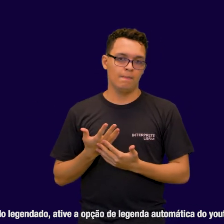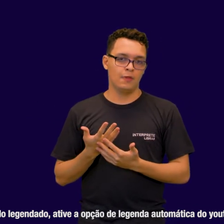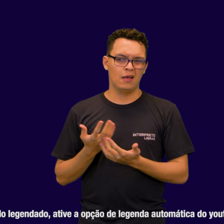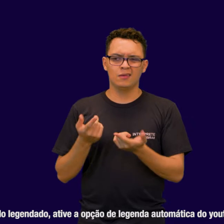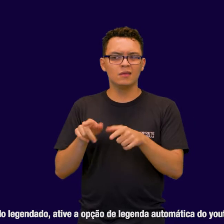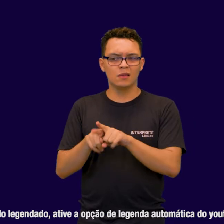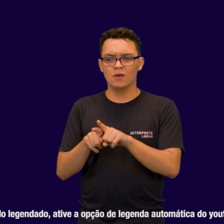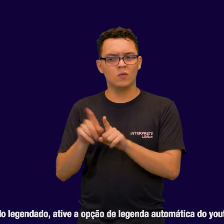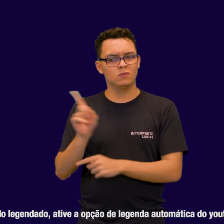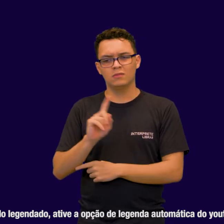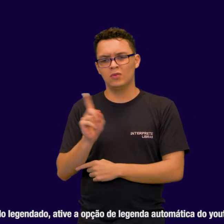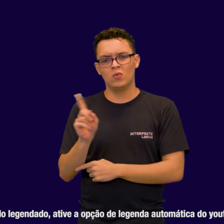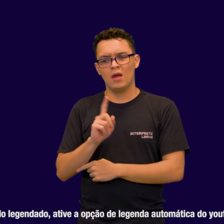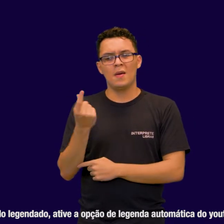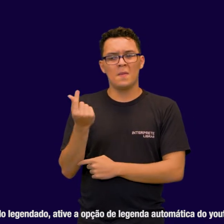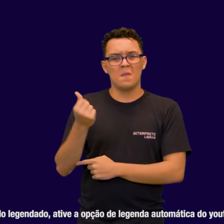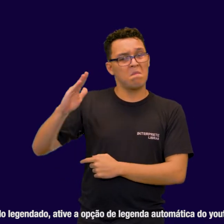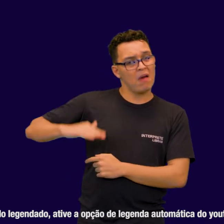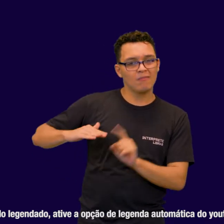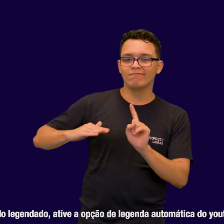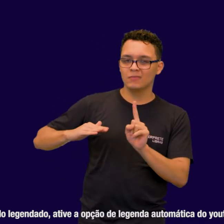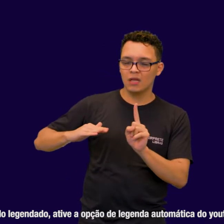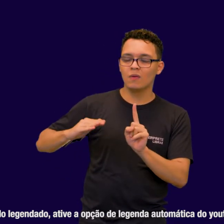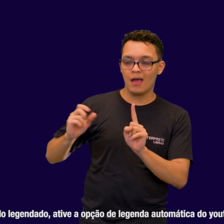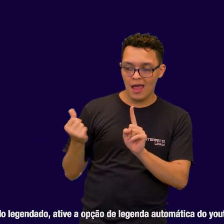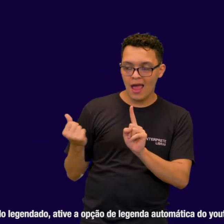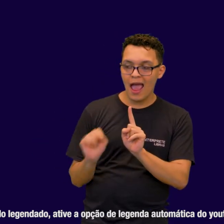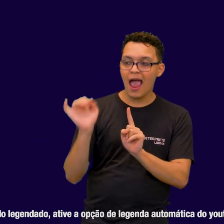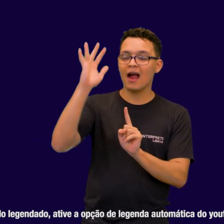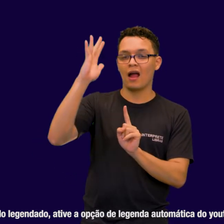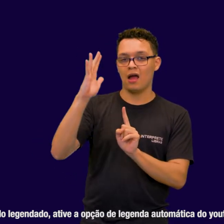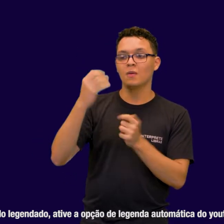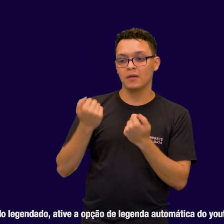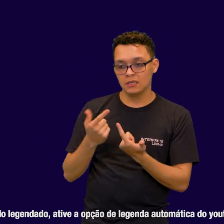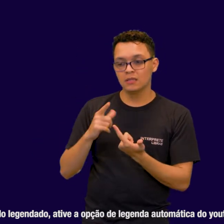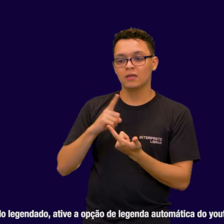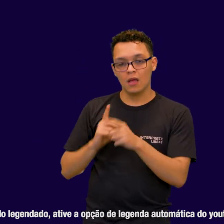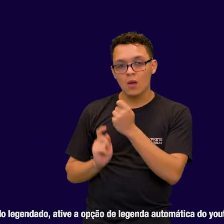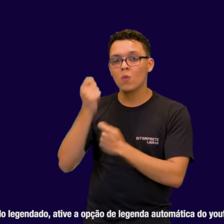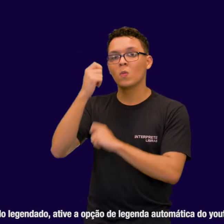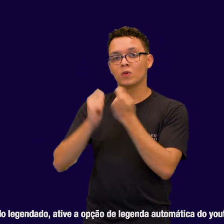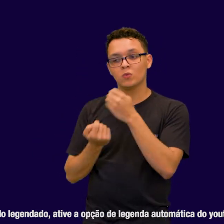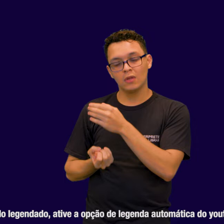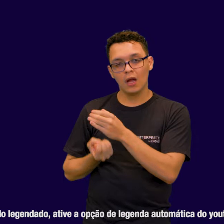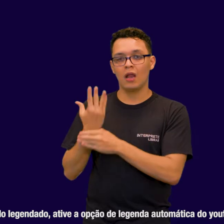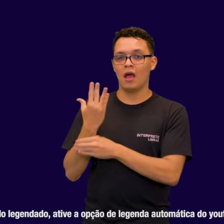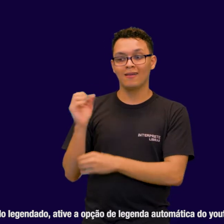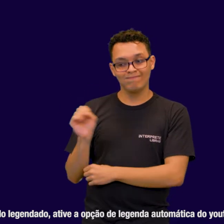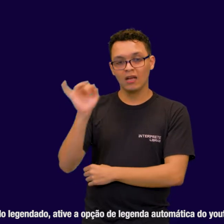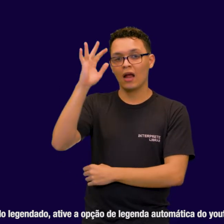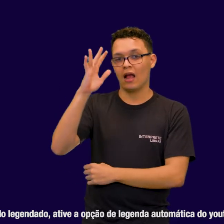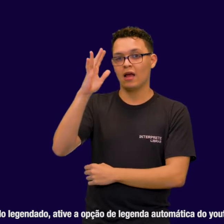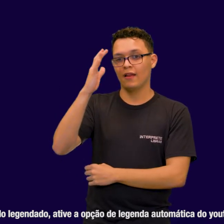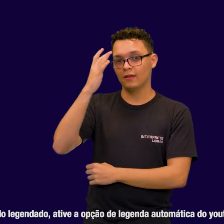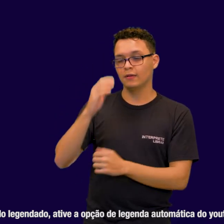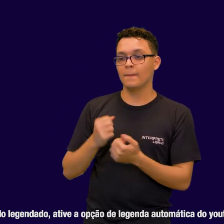é um negócio barato. Você tem que ter uma planta cervejeira e a planta cervejeira é cara. Você estabelecer a